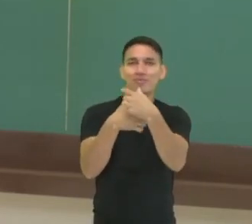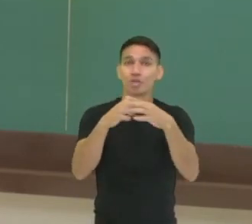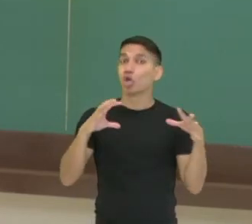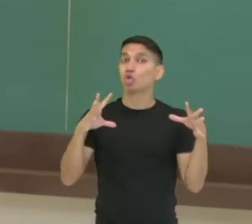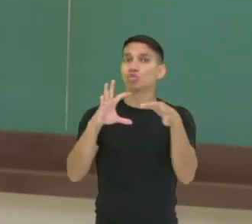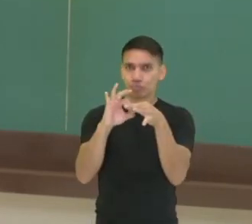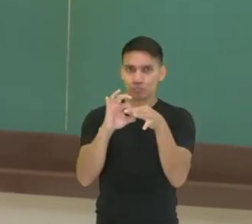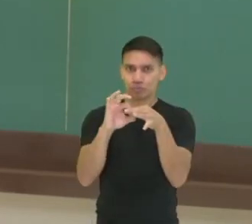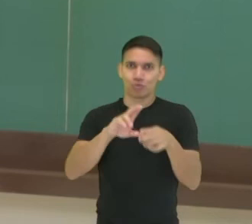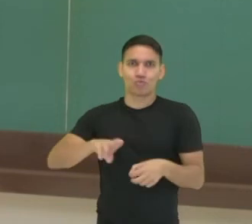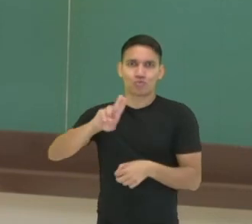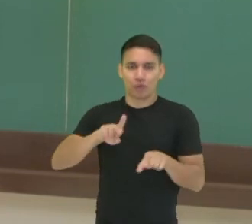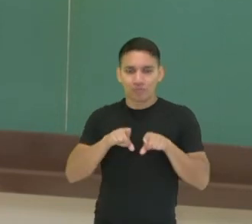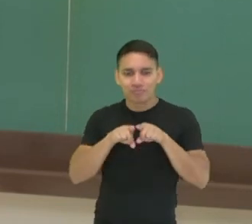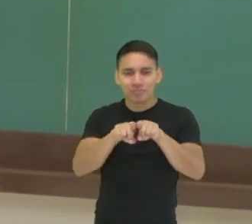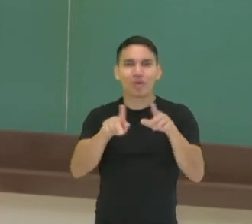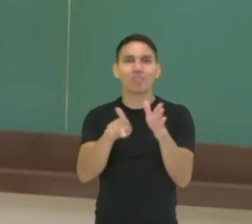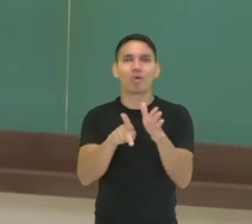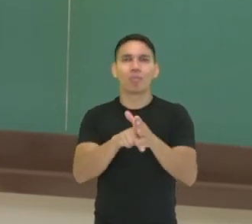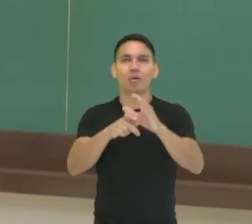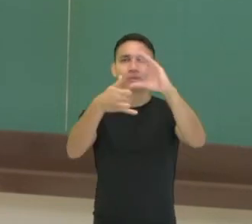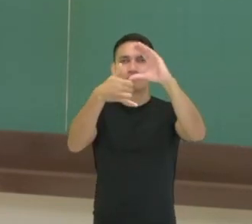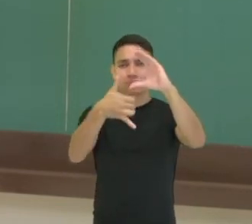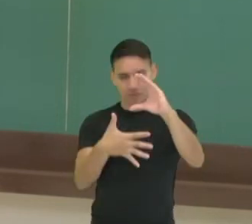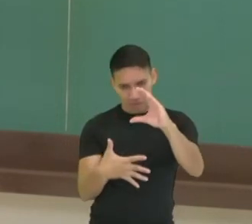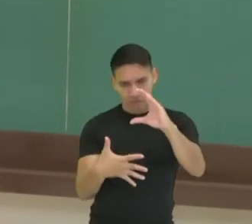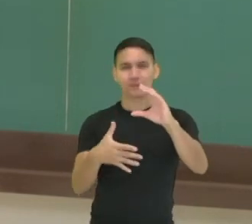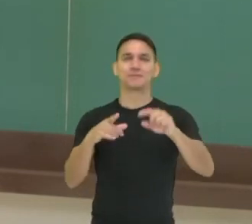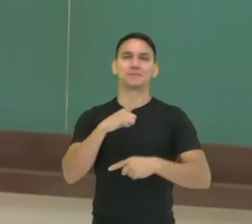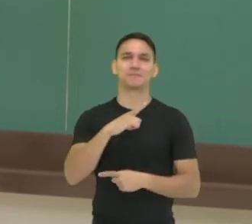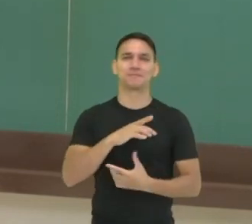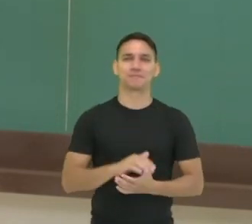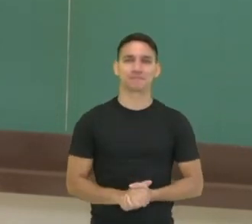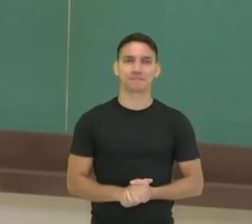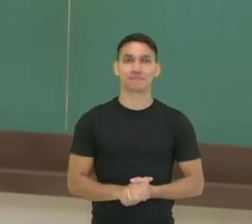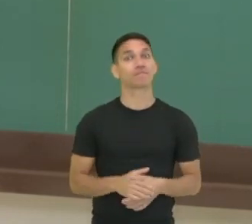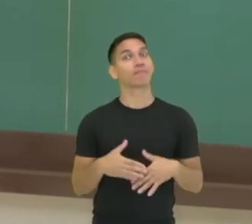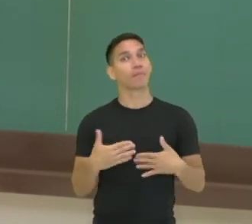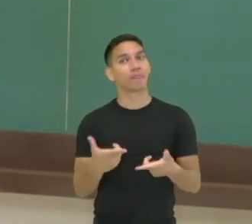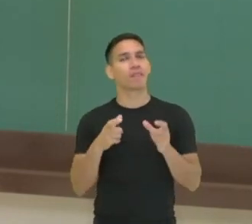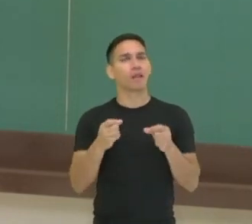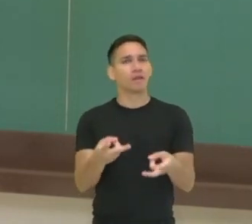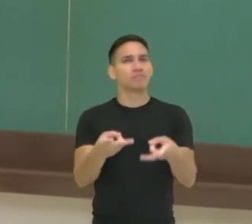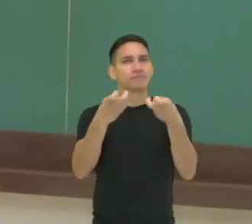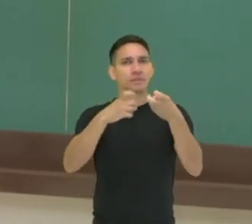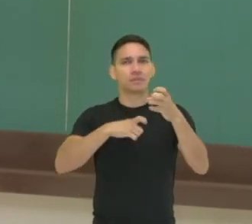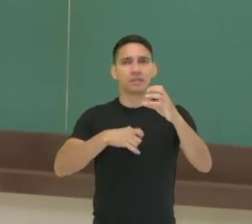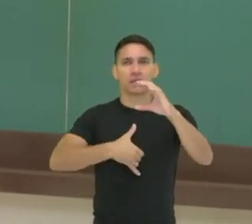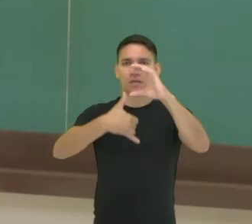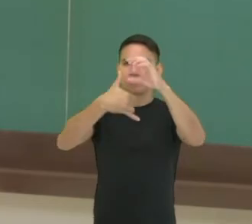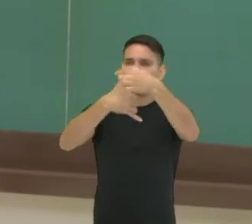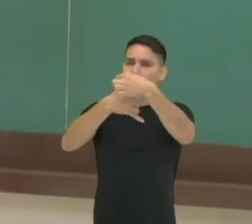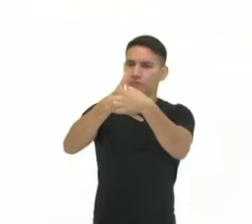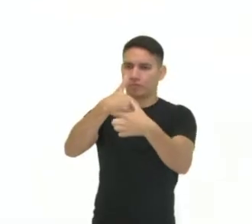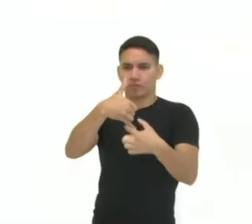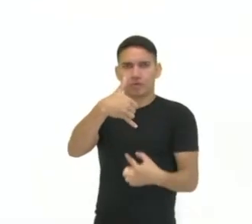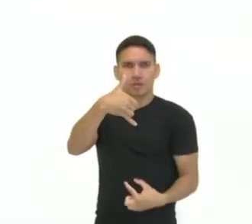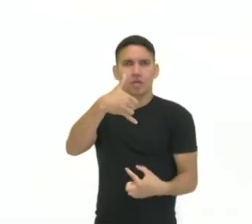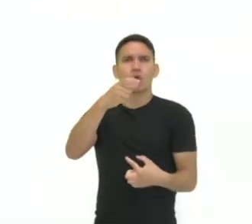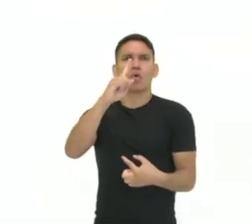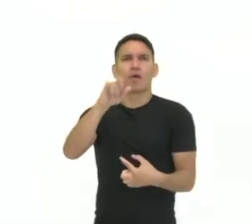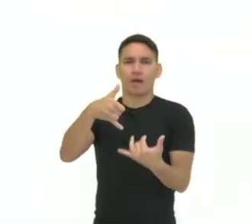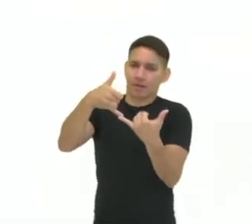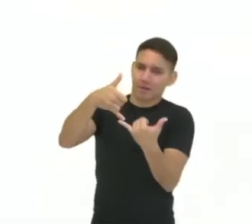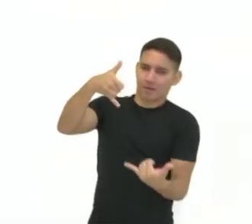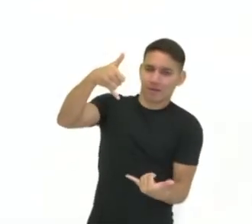trabalhando juntos para o sistema nervoso central. E aí nós temos a medula espinal, que é um cordão que